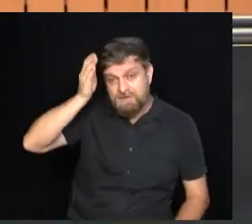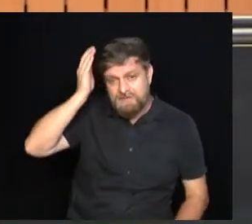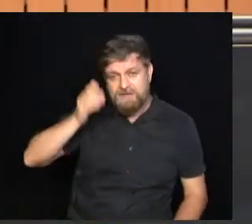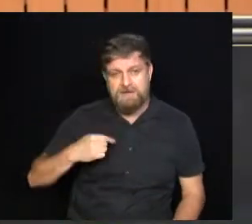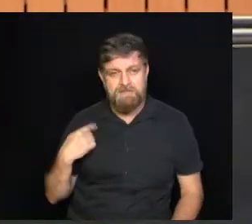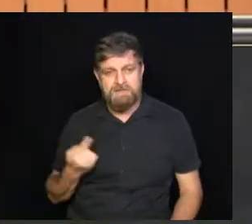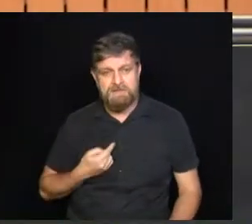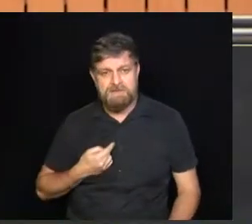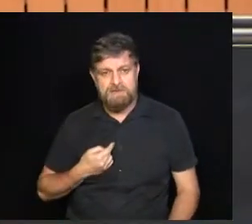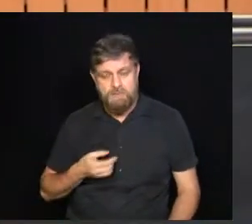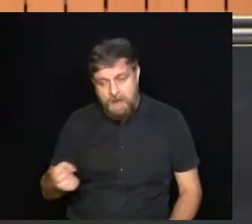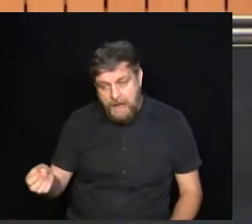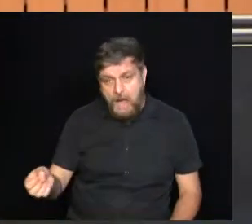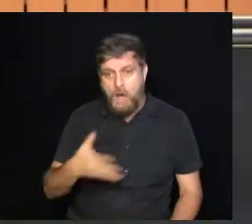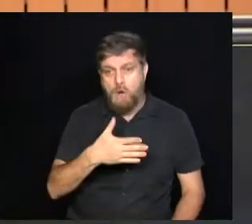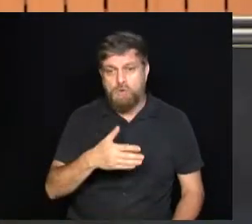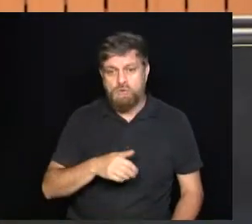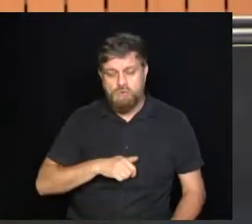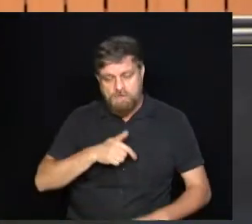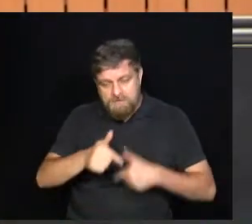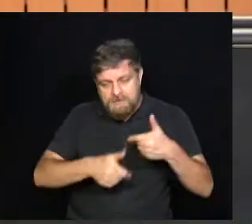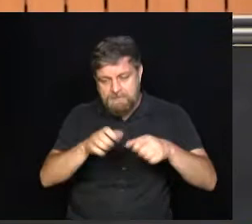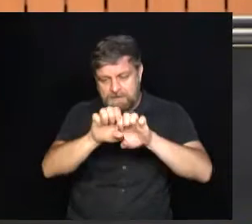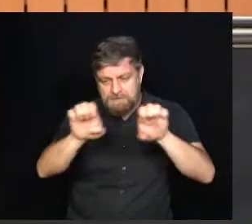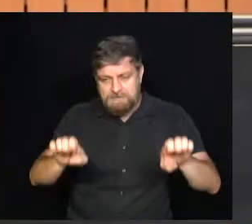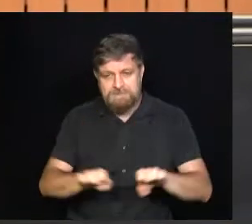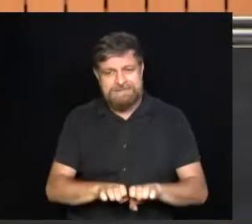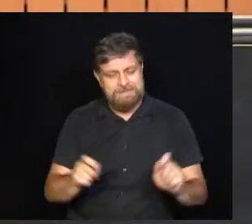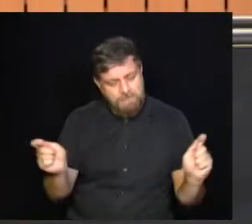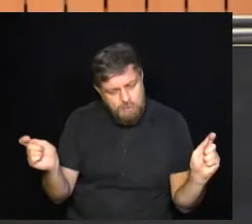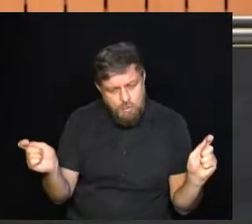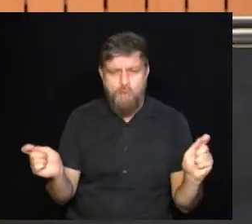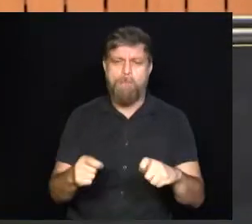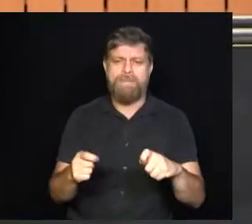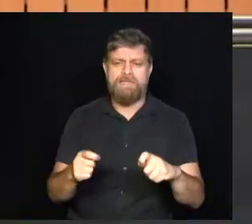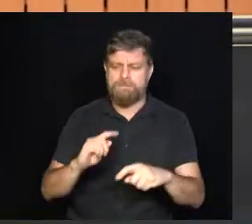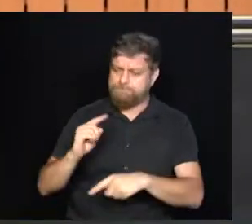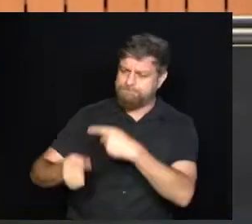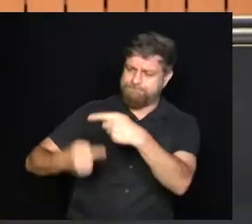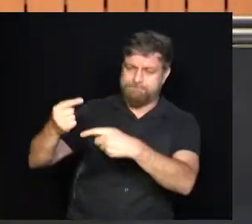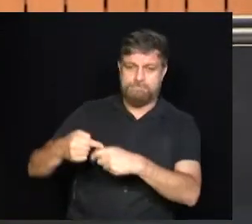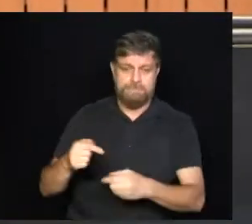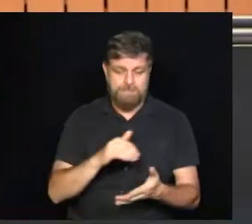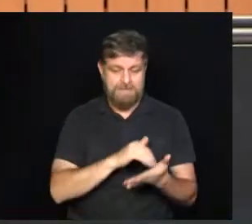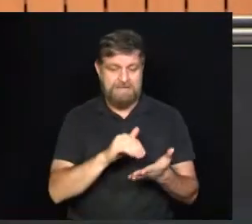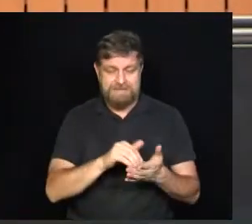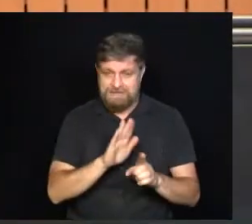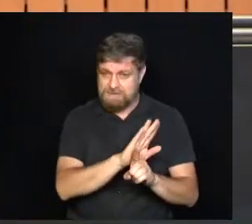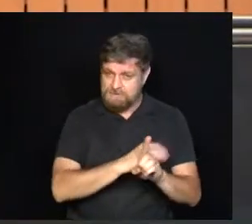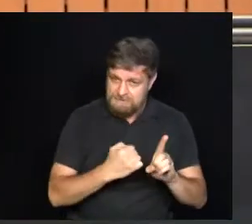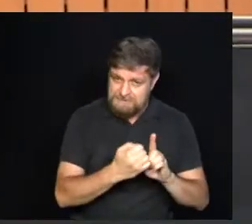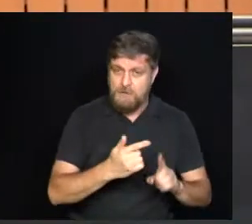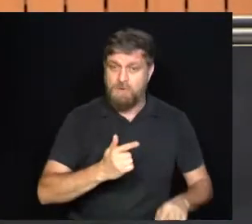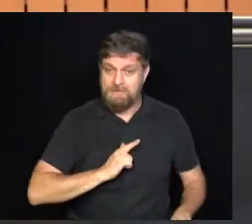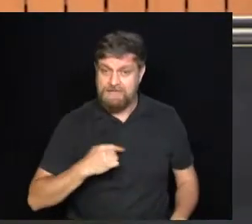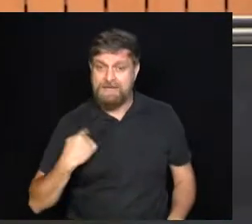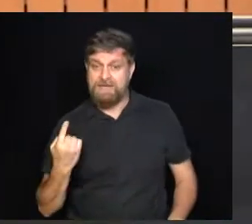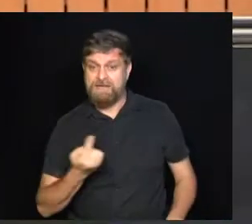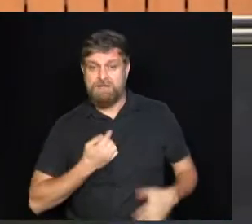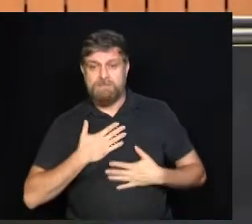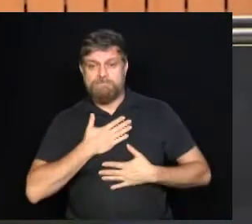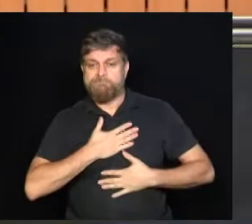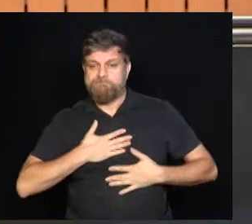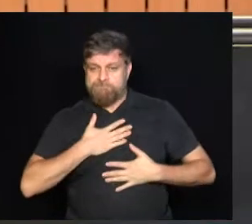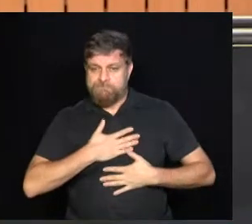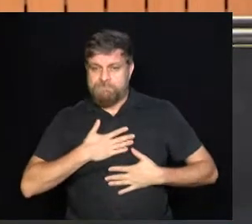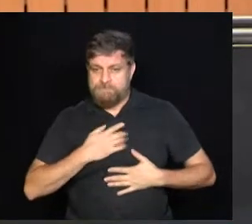nova rede e uma rede muito competente que a assistência tem. E nós estamos aí gratificados de